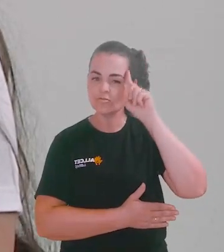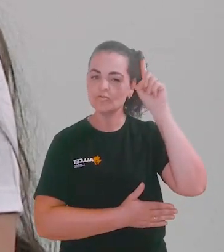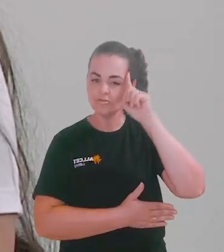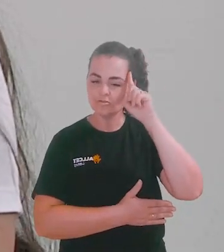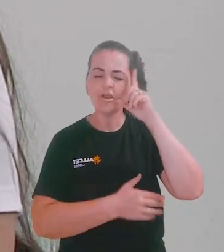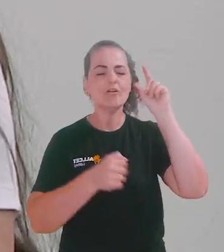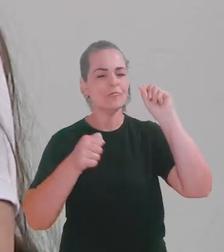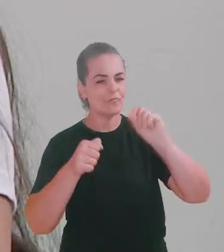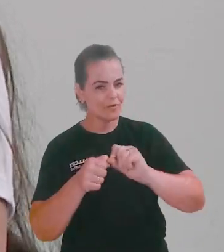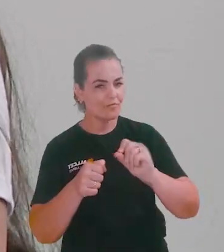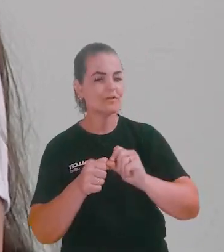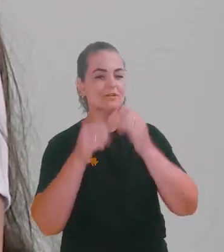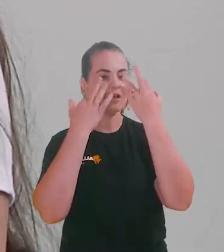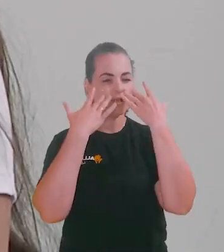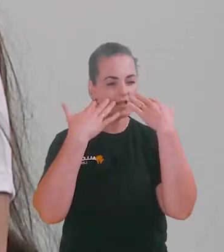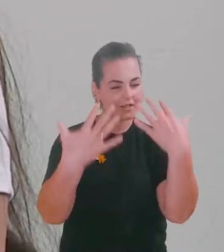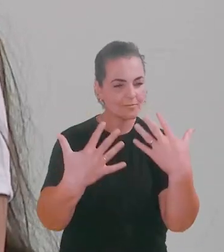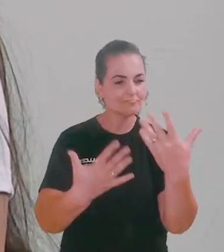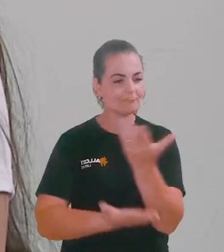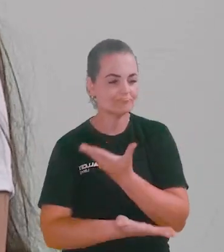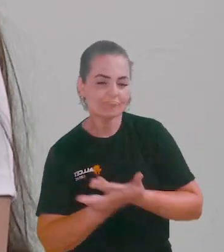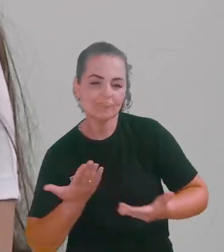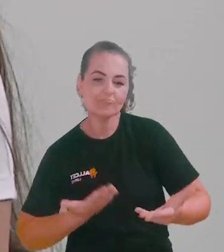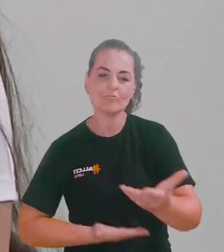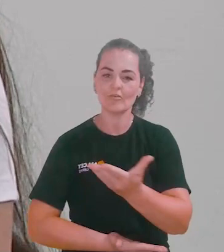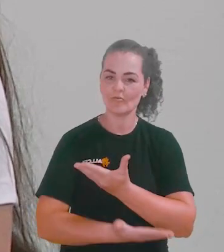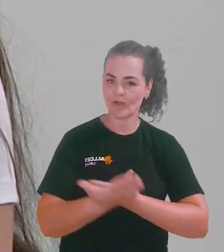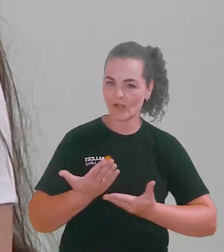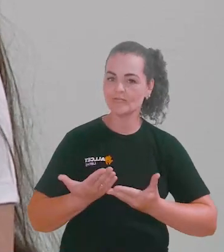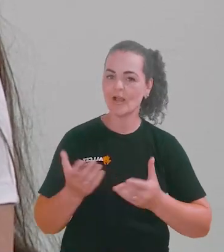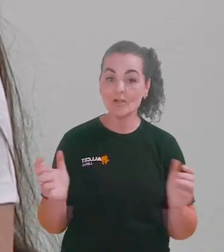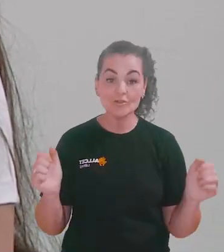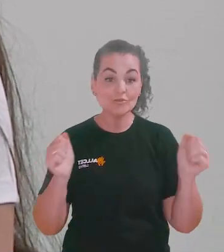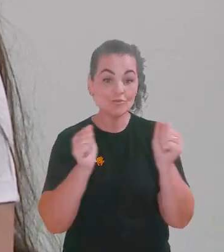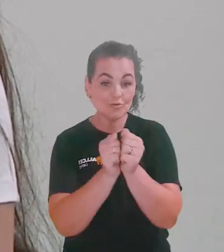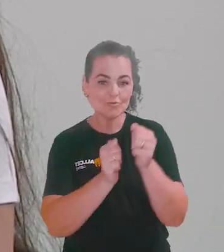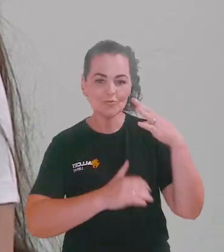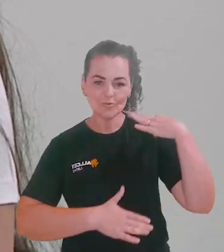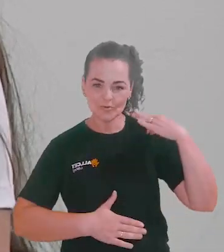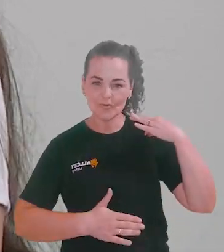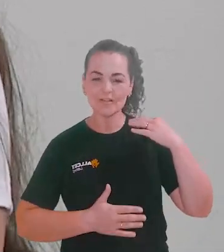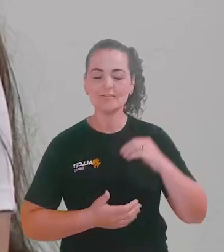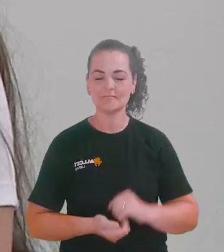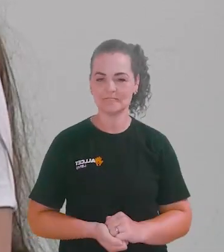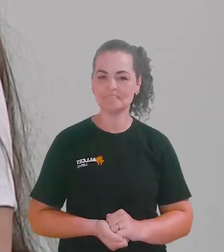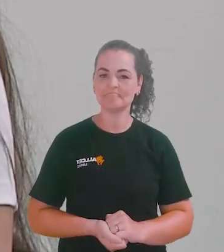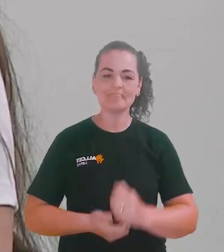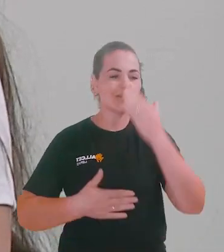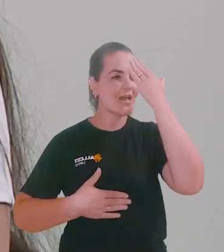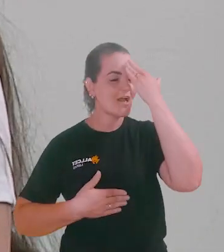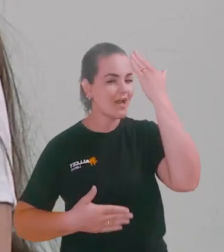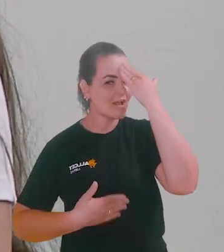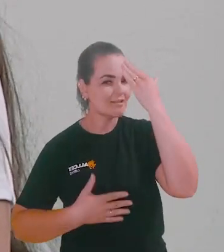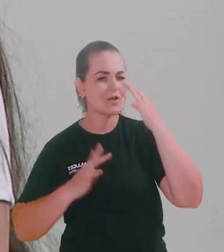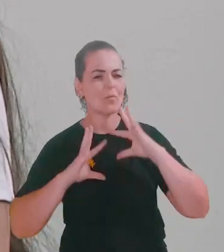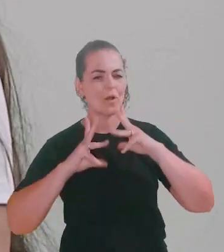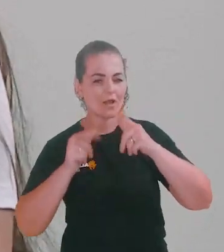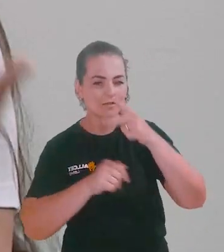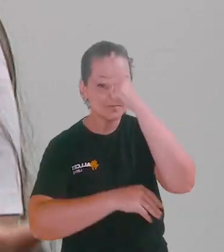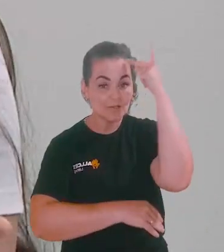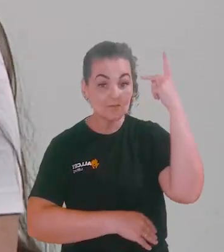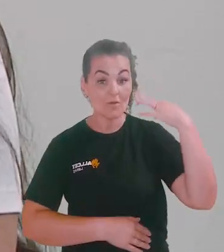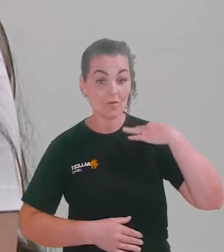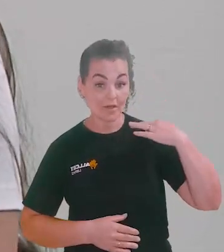acreditando dia após dia, que a gente possa continuar agindo, inspirando as pessoas à nossa volta a embarcarem nessa jornada com a gente.